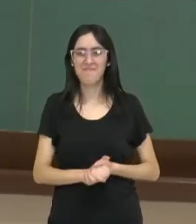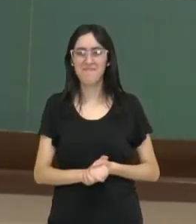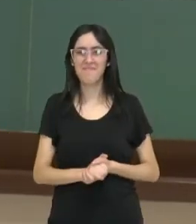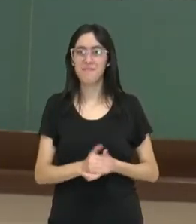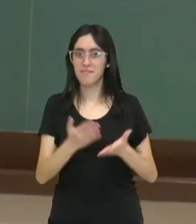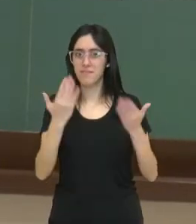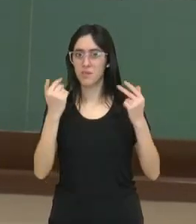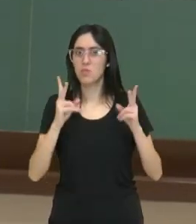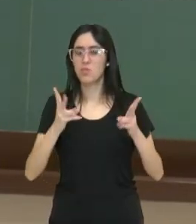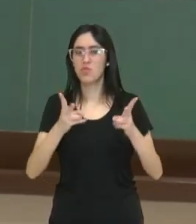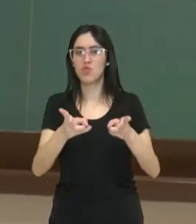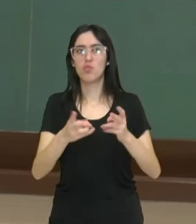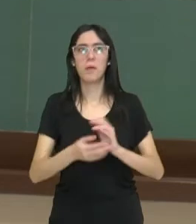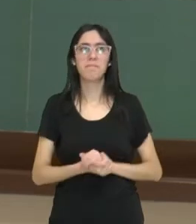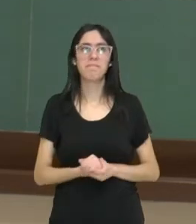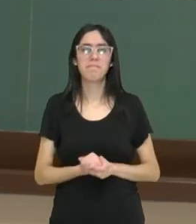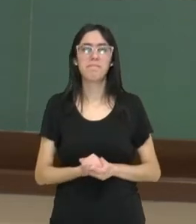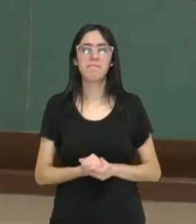a seguir.